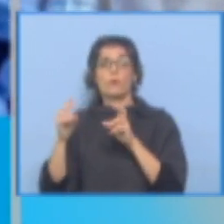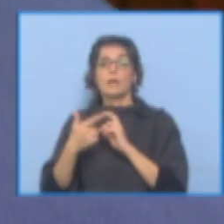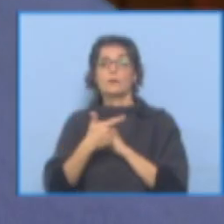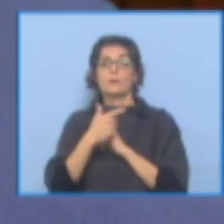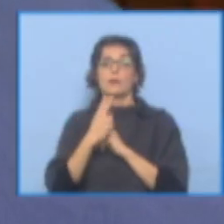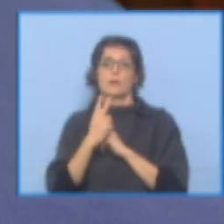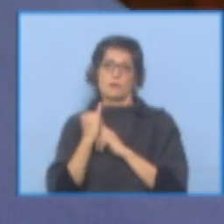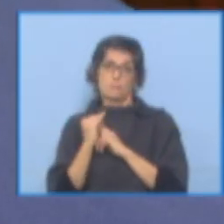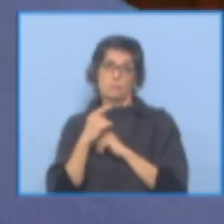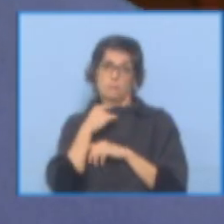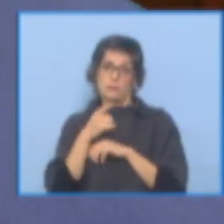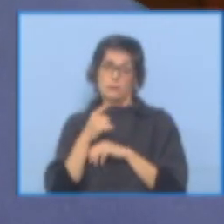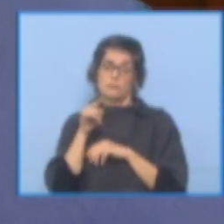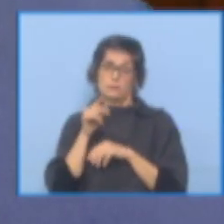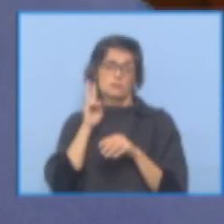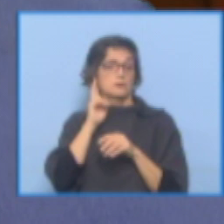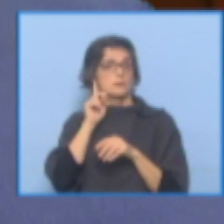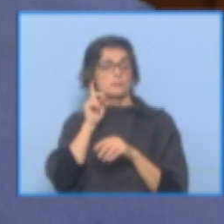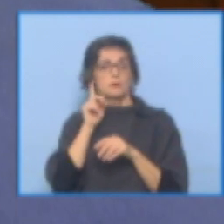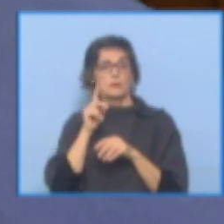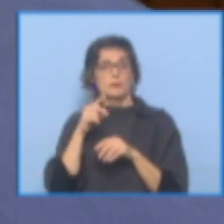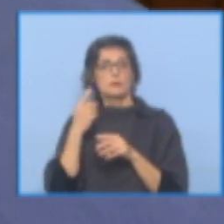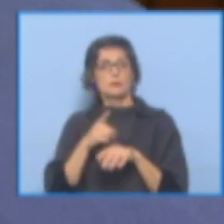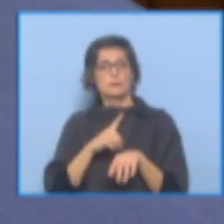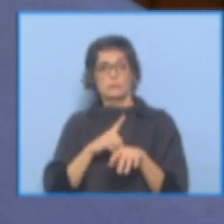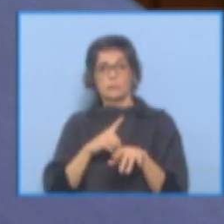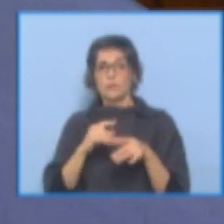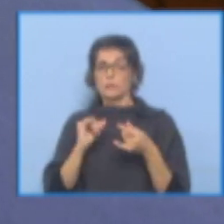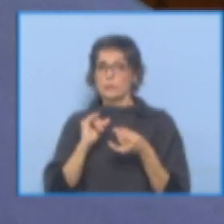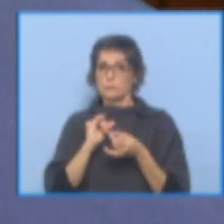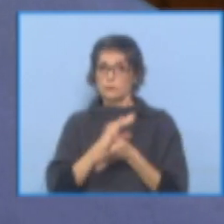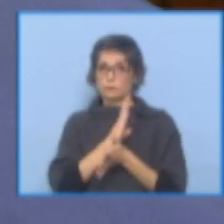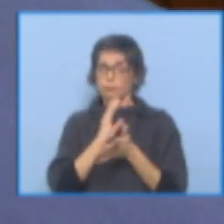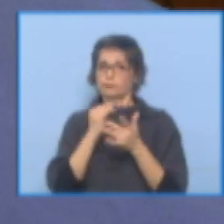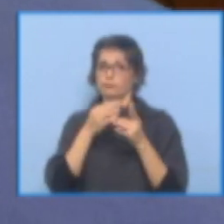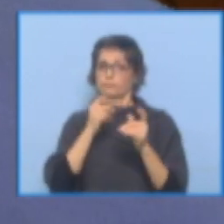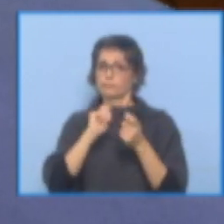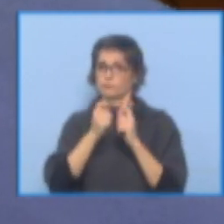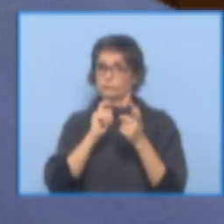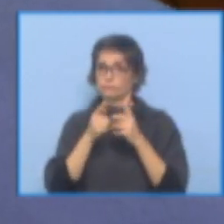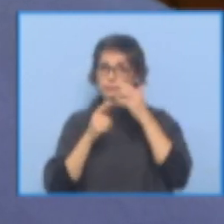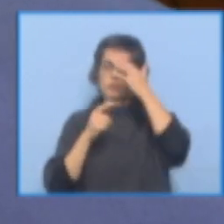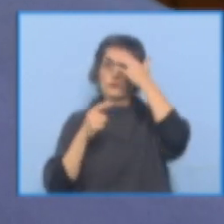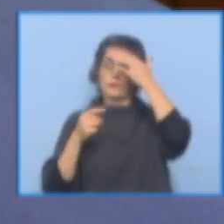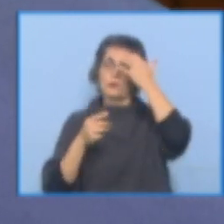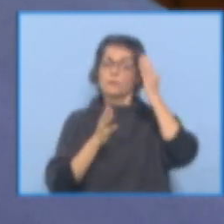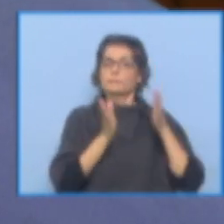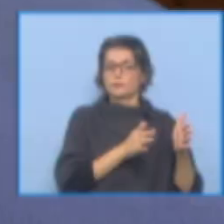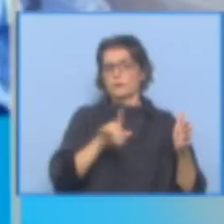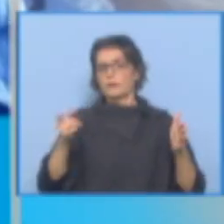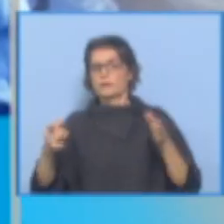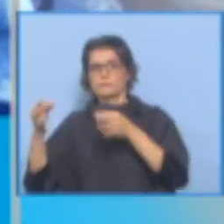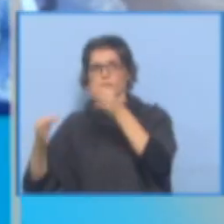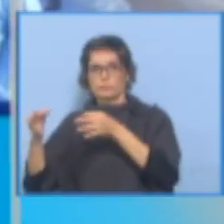dizendo que é importante que haja um tempo comunicacional e um tempo da justiça diferentes, evidentemente, mas que também